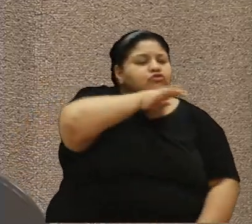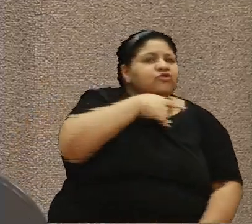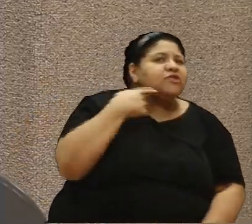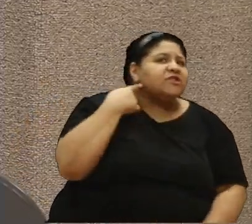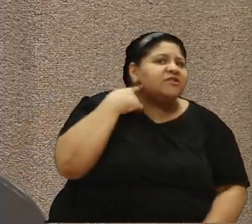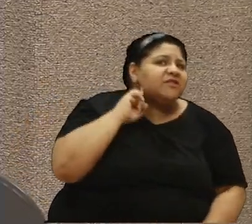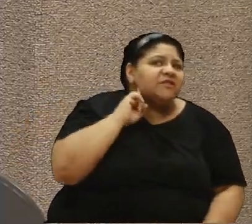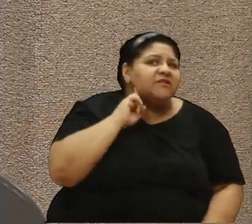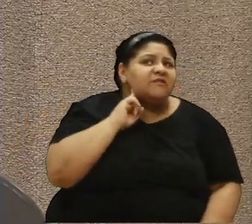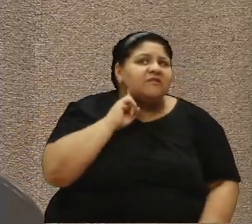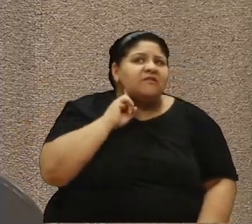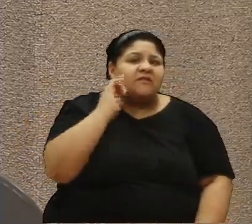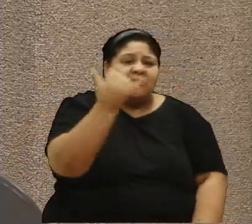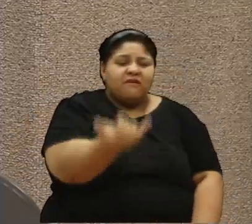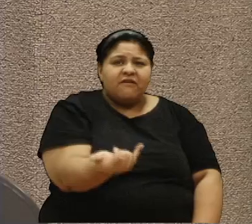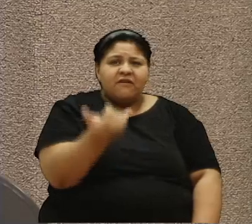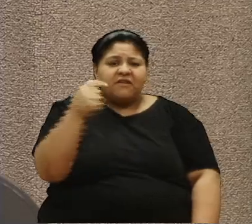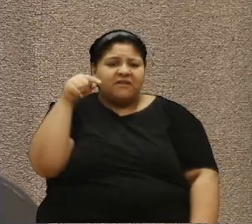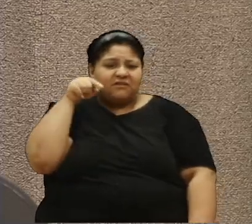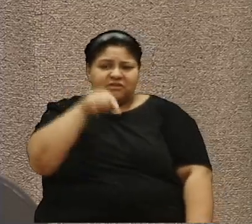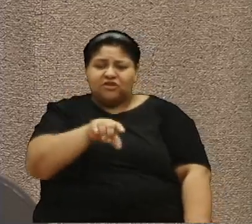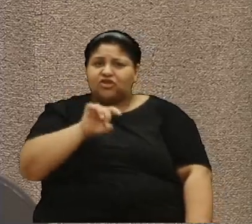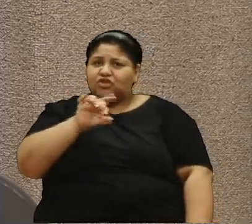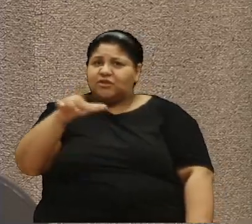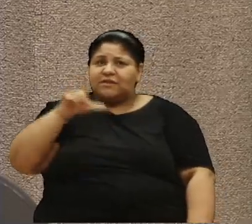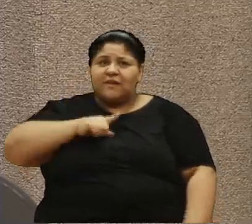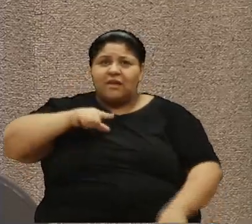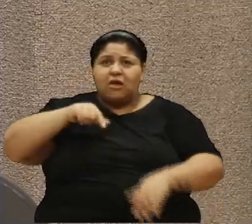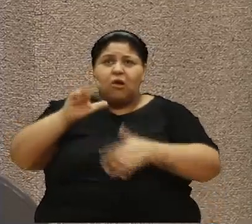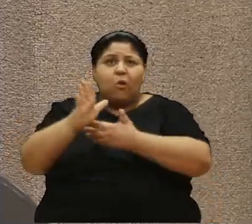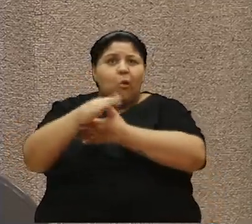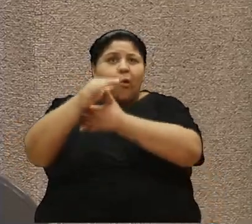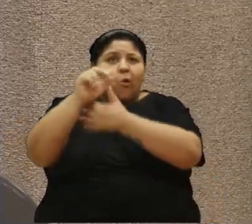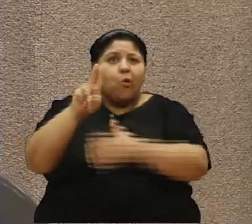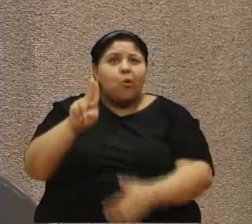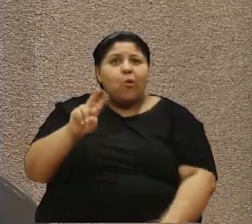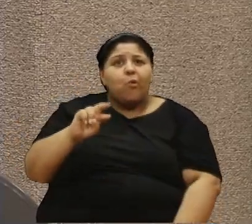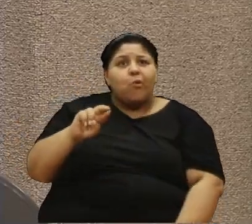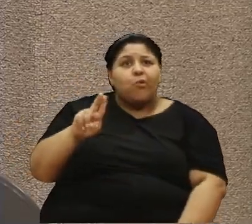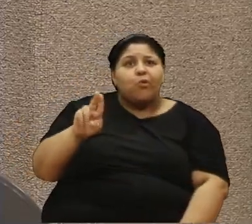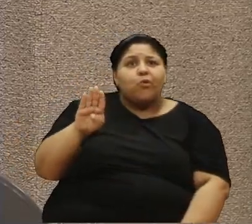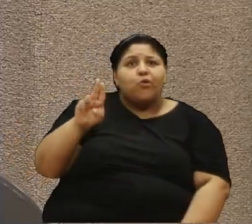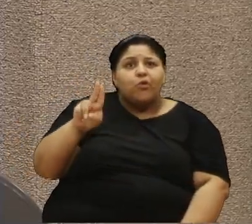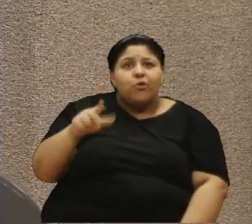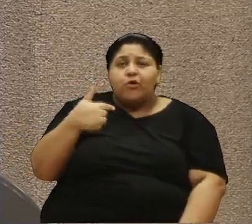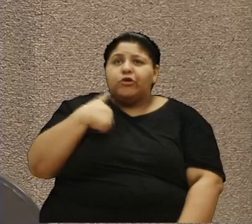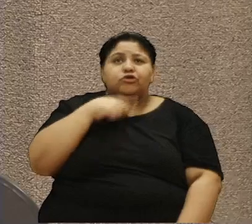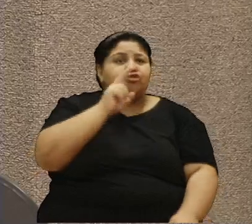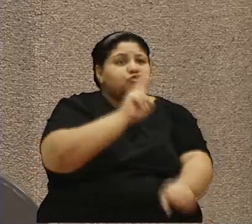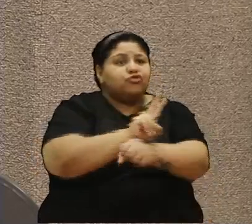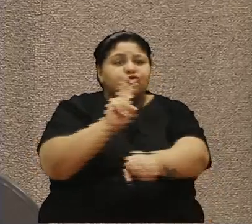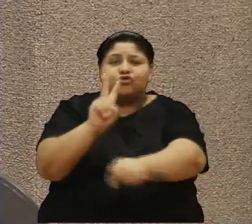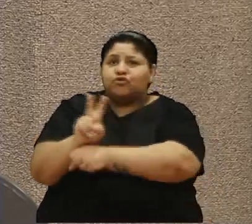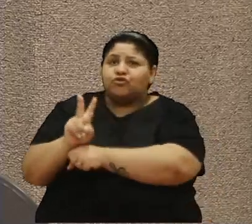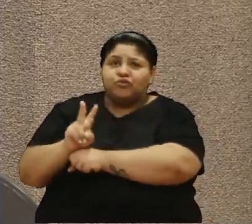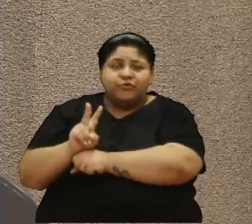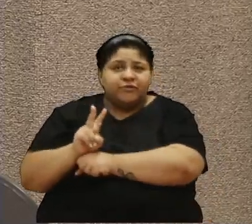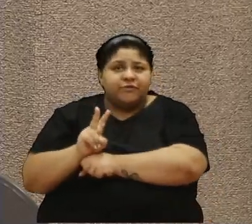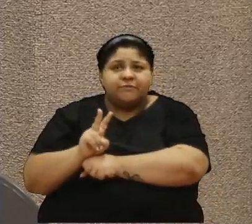isso aqui virou um antro de urubus. Né? Porque se tu não cuida não tem um